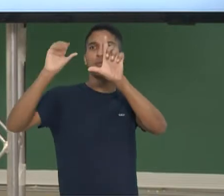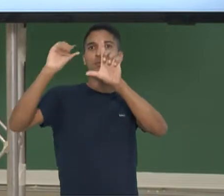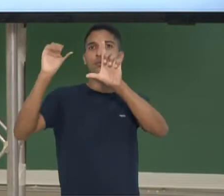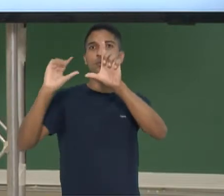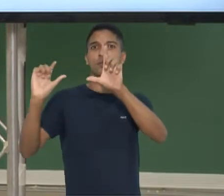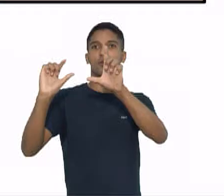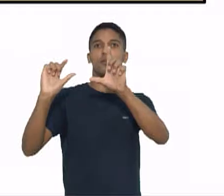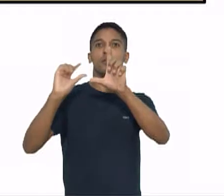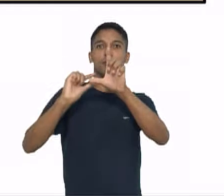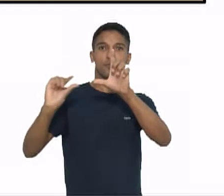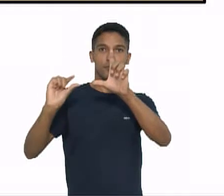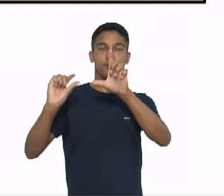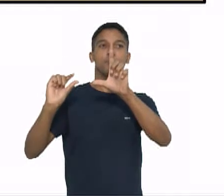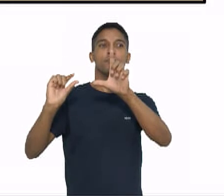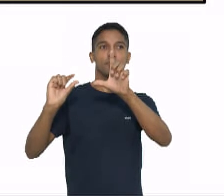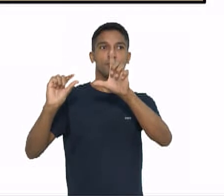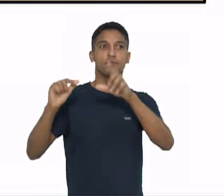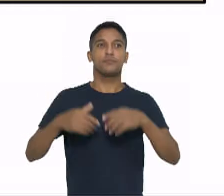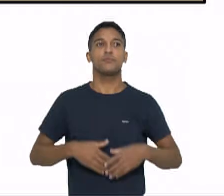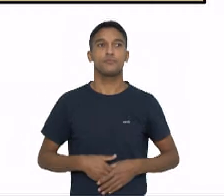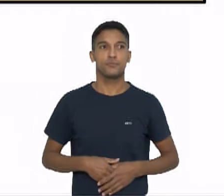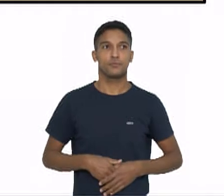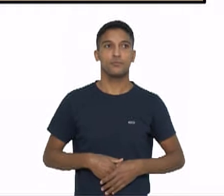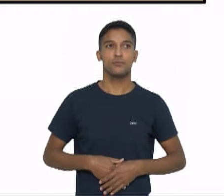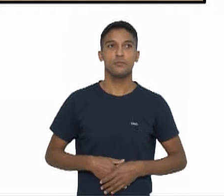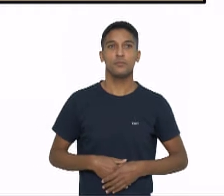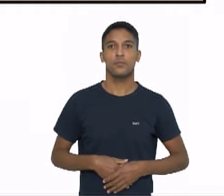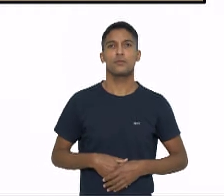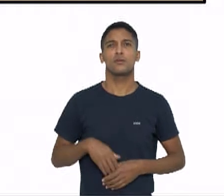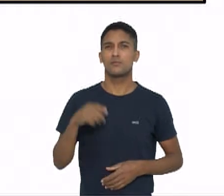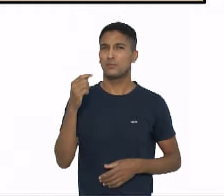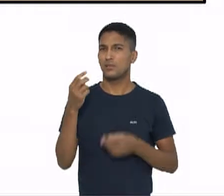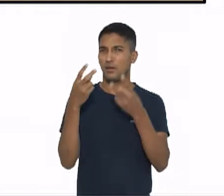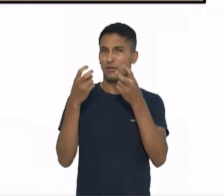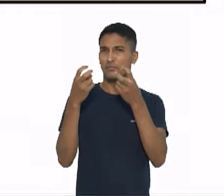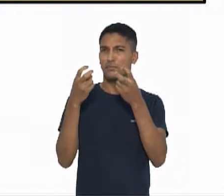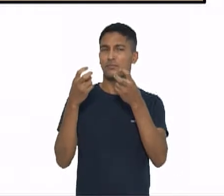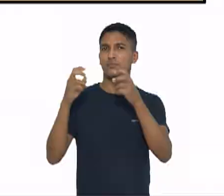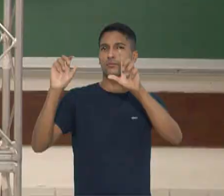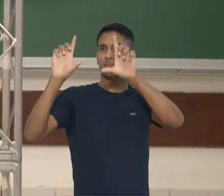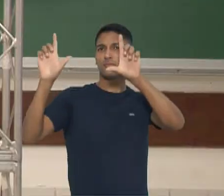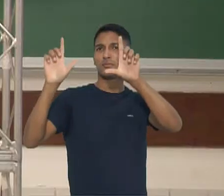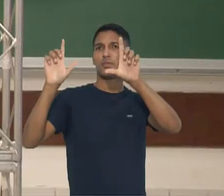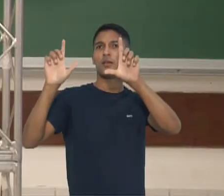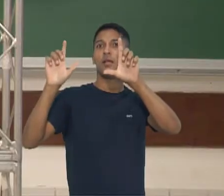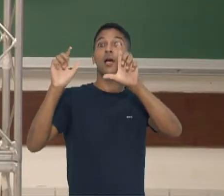pantalla, rasgos de um outro estilo textual. Então, a gente tem